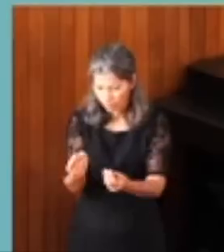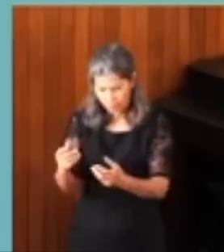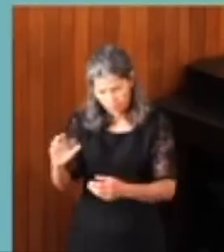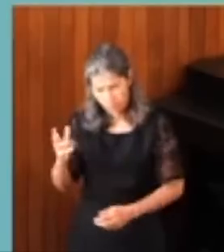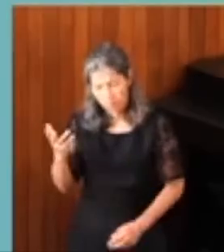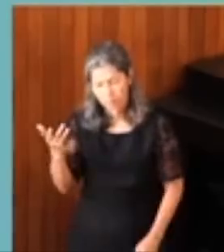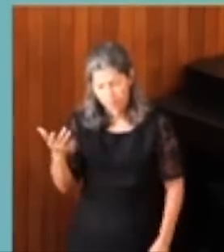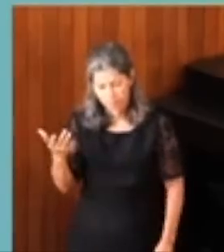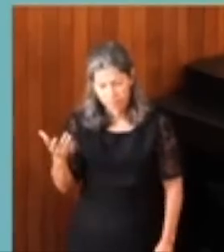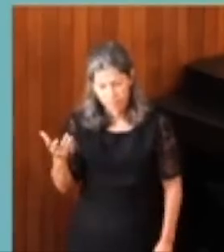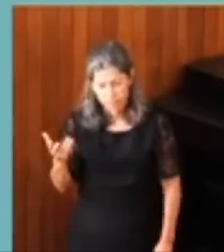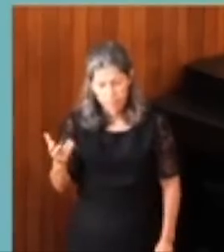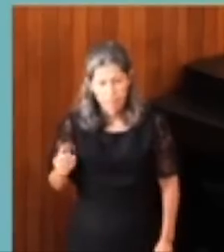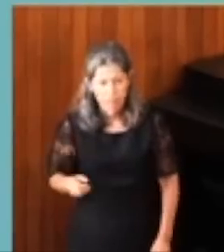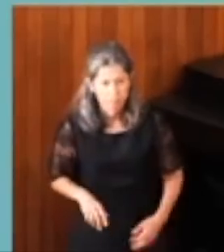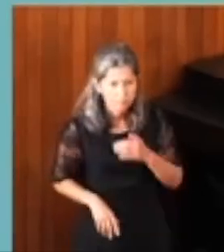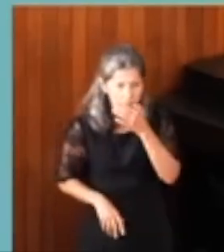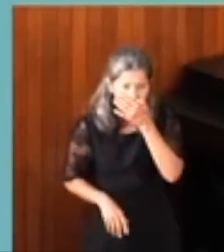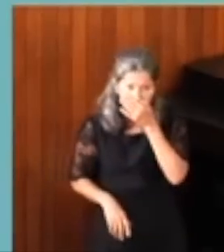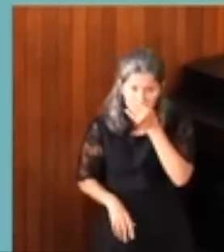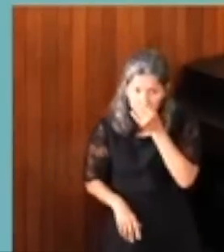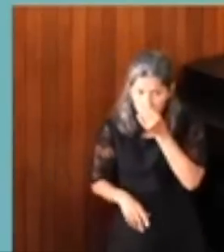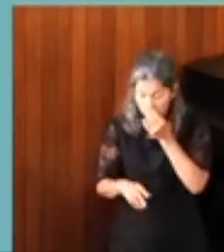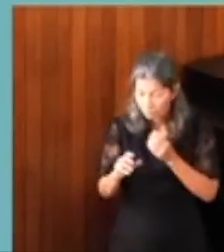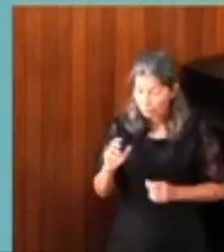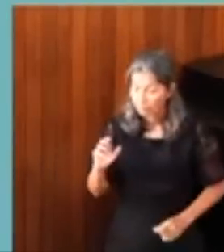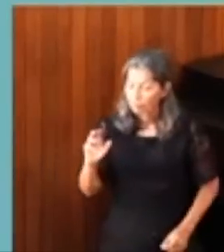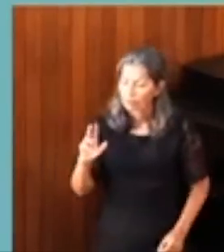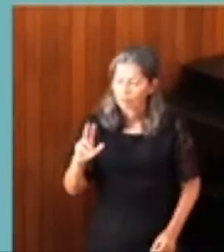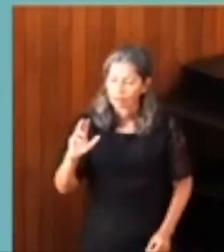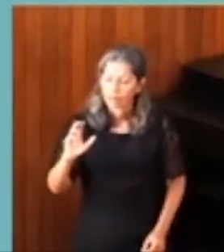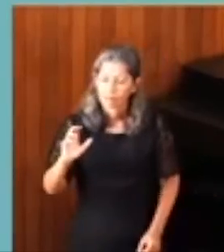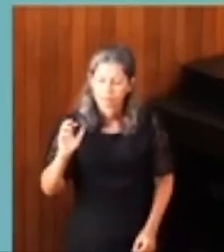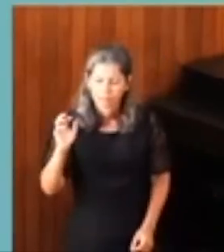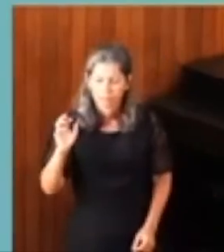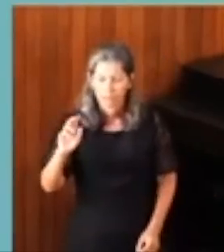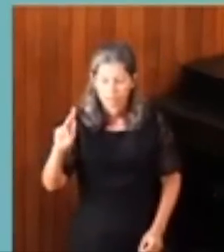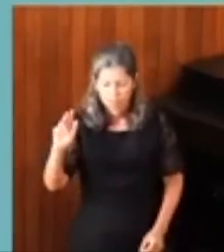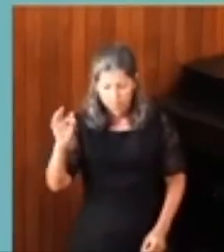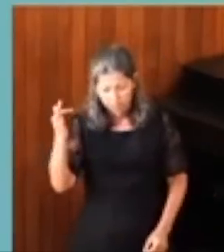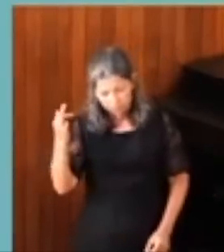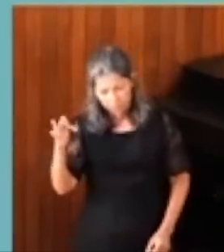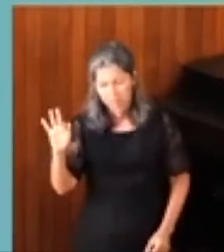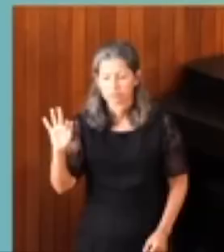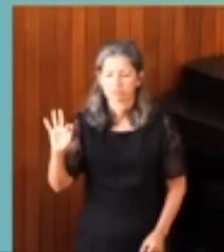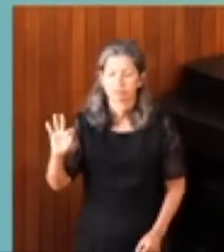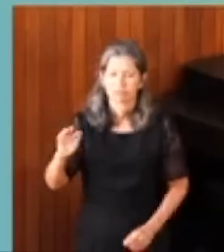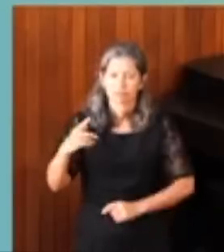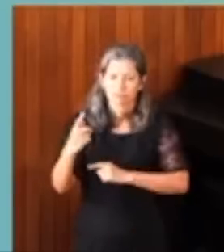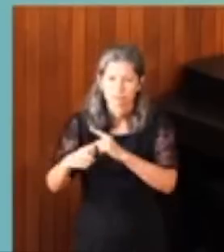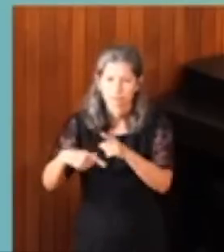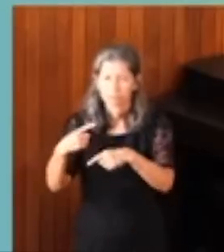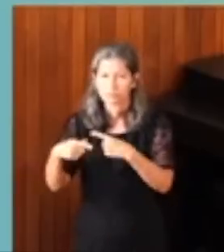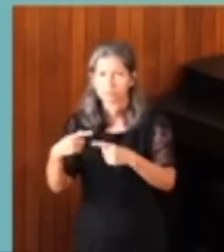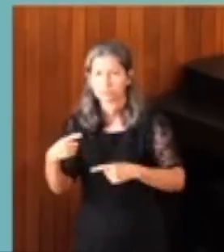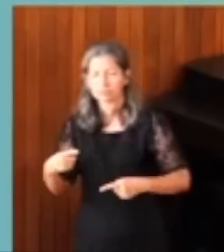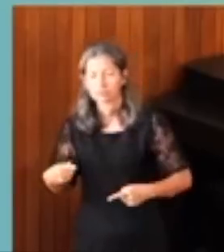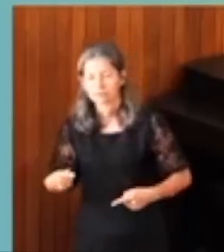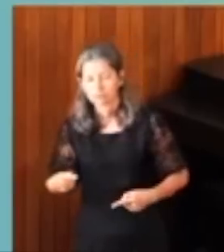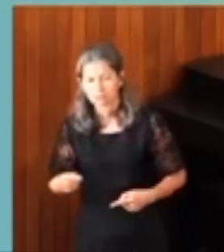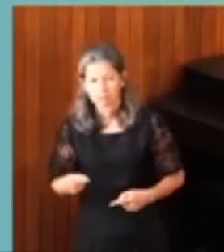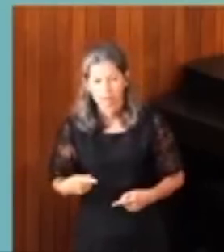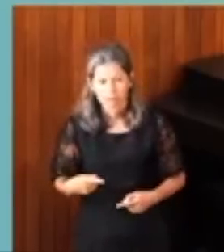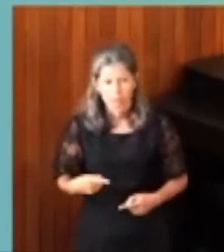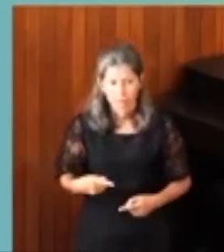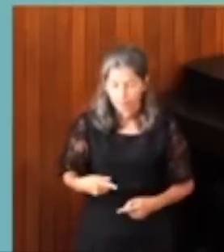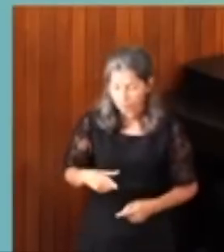ideológica. Revolução Francesa, 1798, fim dos 1260 anos, 1854, grande desapontamento, e aí nós